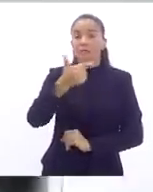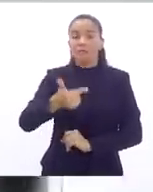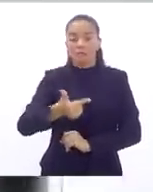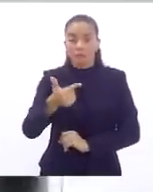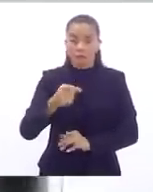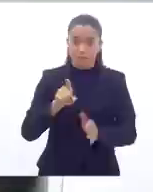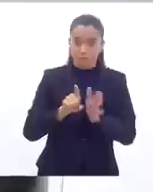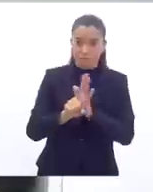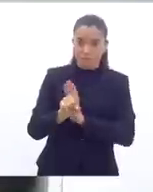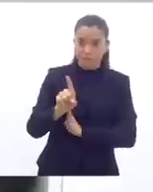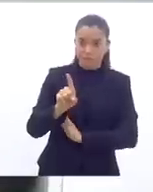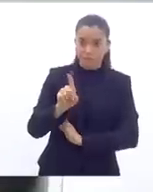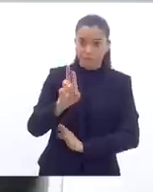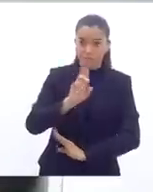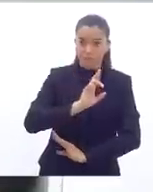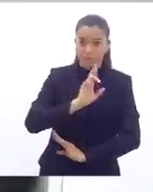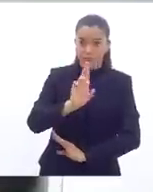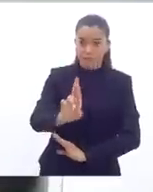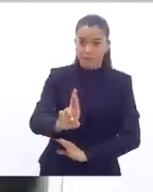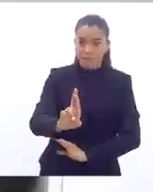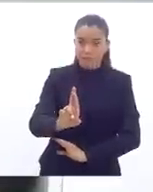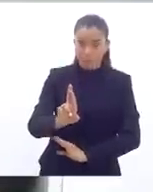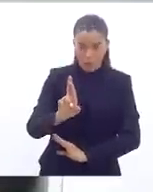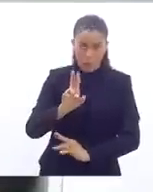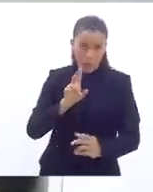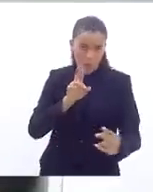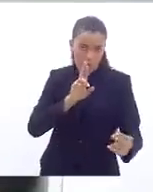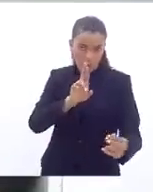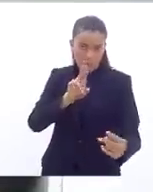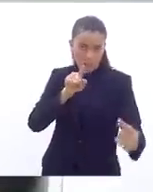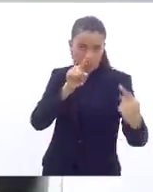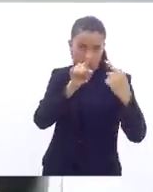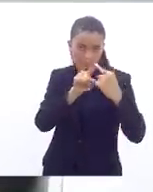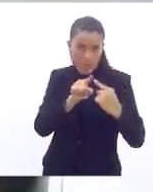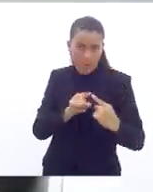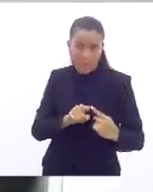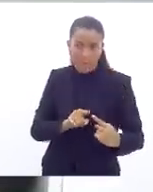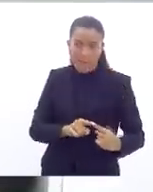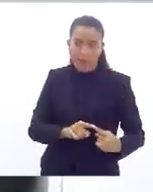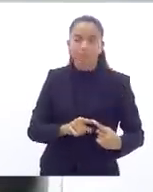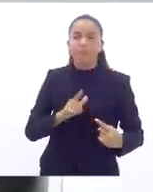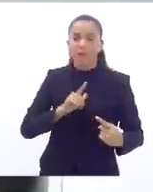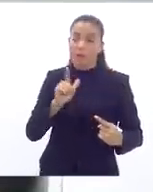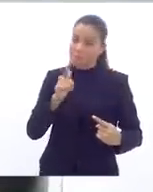perguntas pessoal tô respondendo a vocês a contento isso é importante